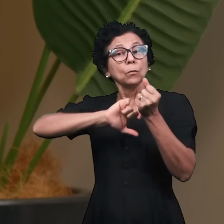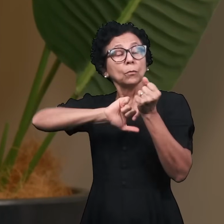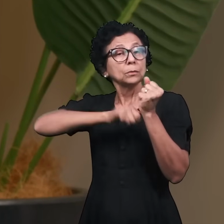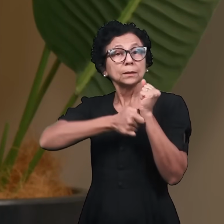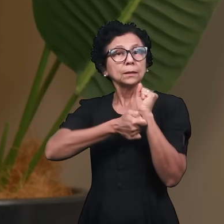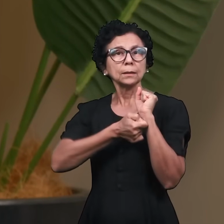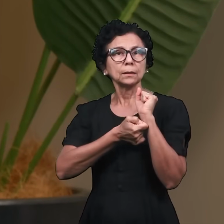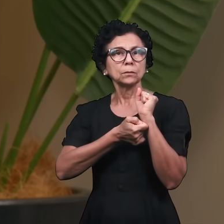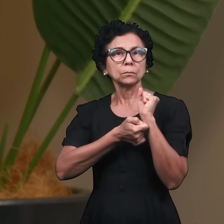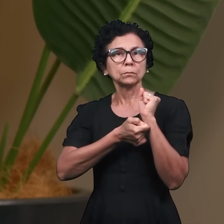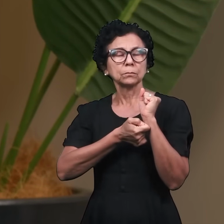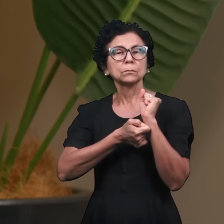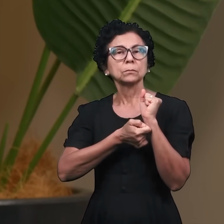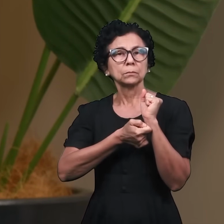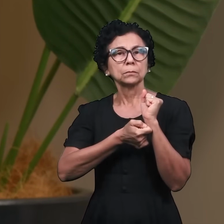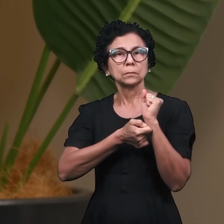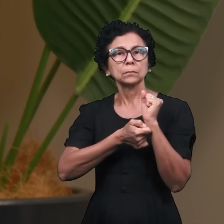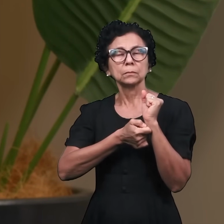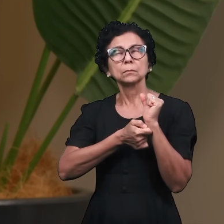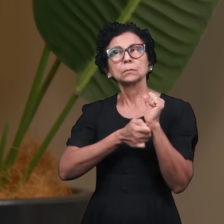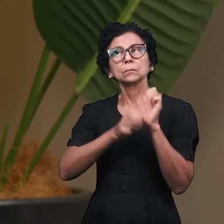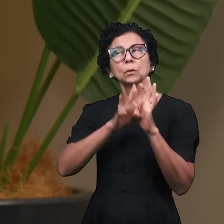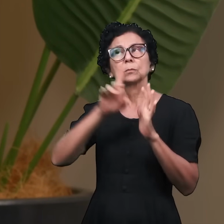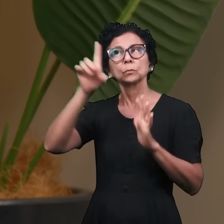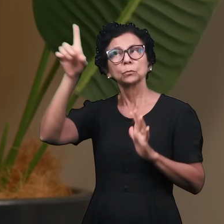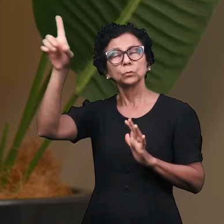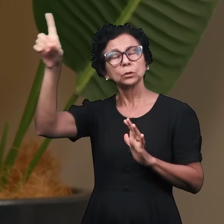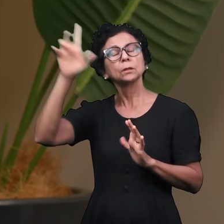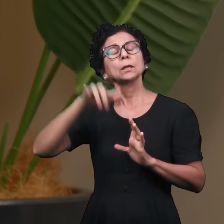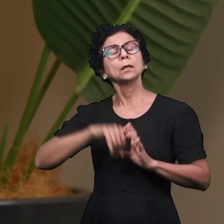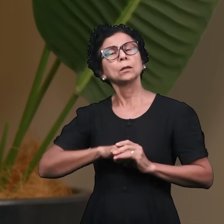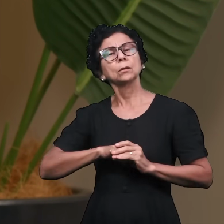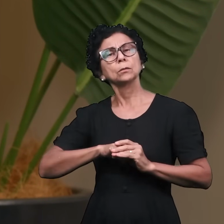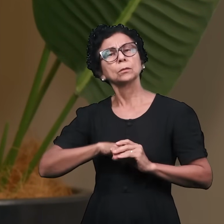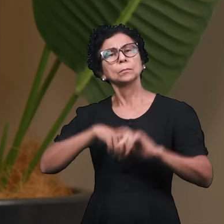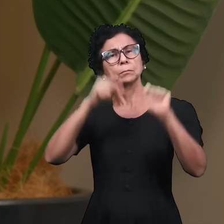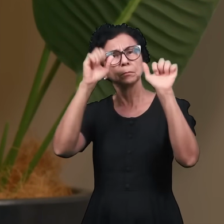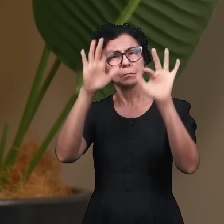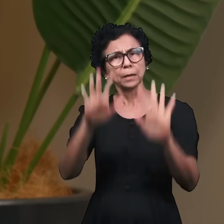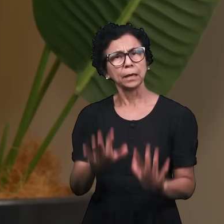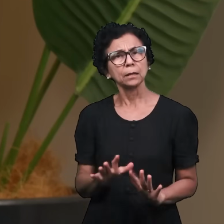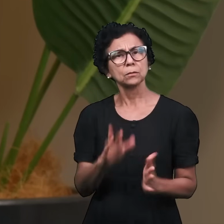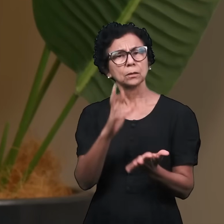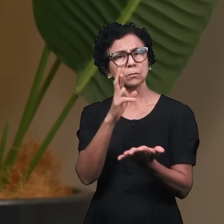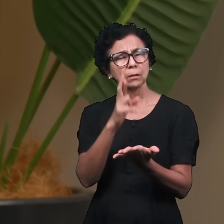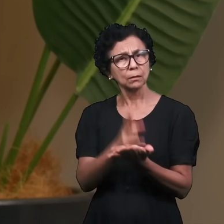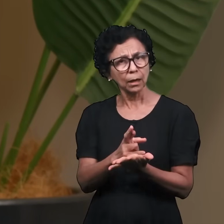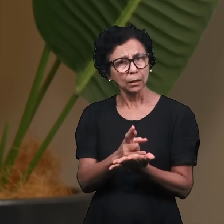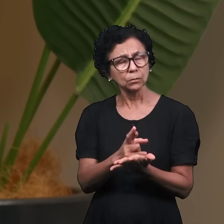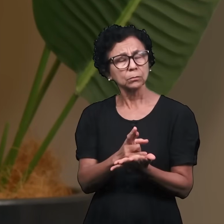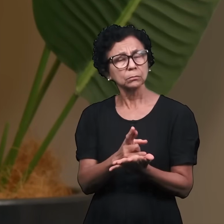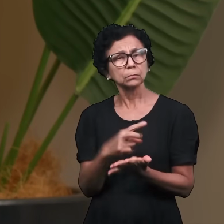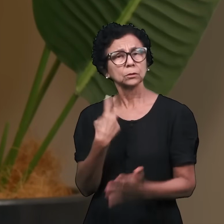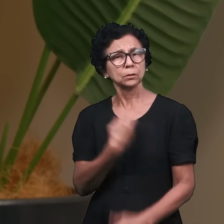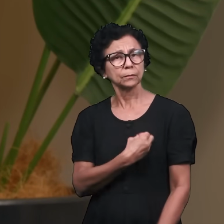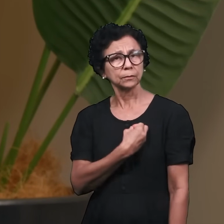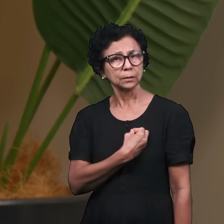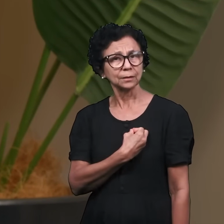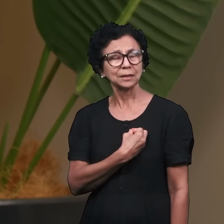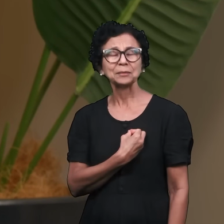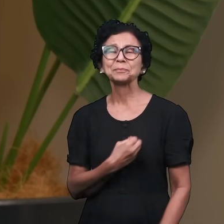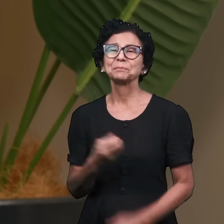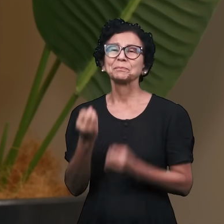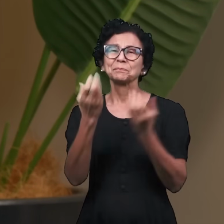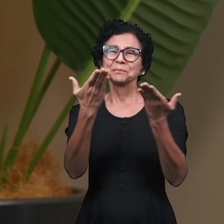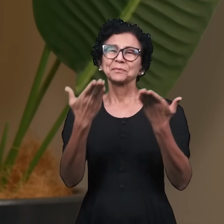segredo de Deus para o nosso bem, para as bênçãos, para a nossa vida, e nós vamos tratar deste assunto. Sejam todos